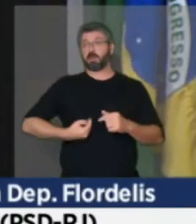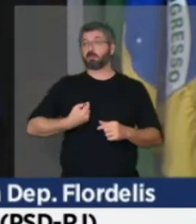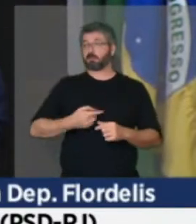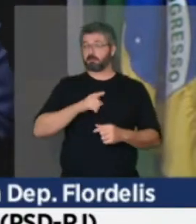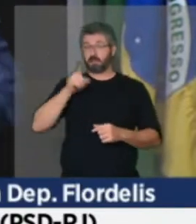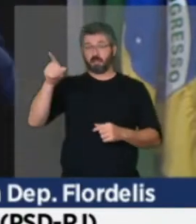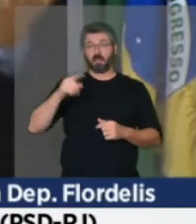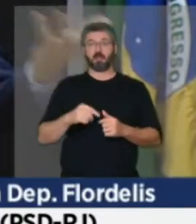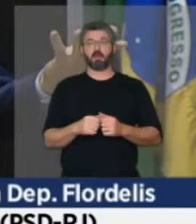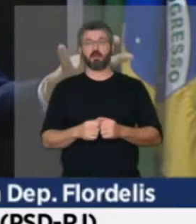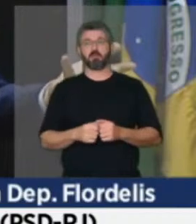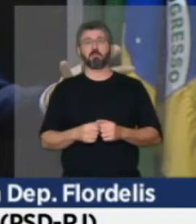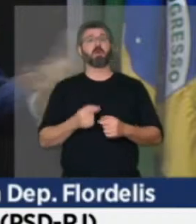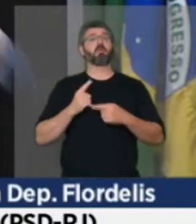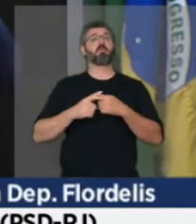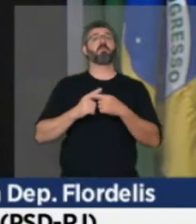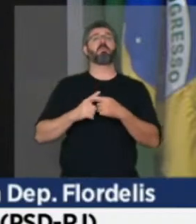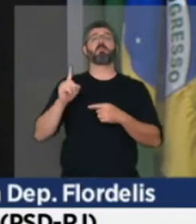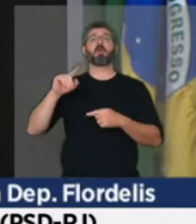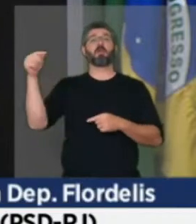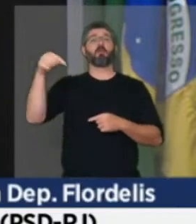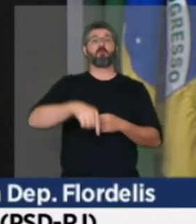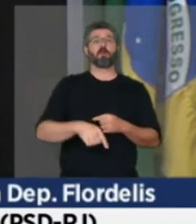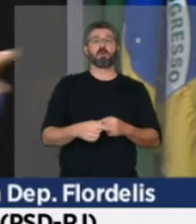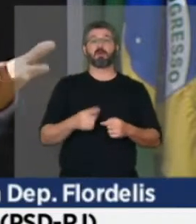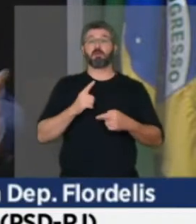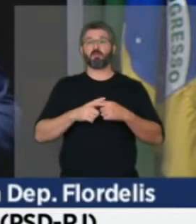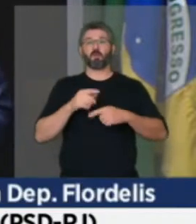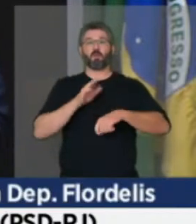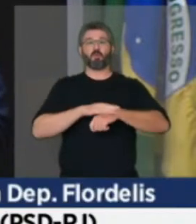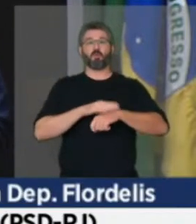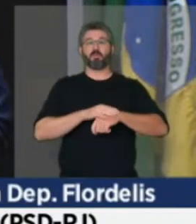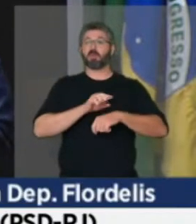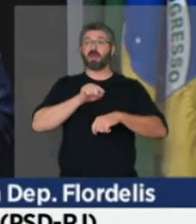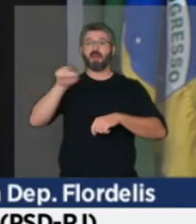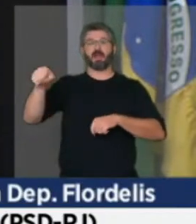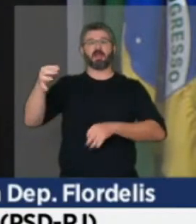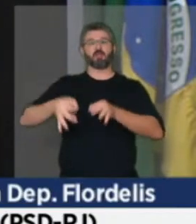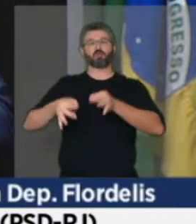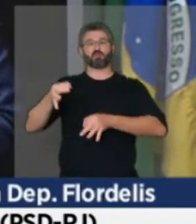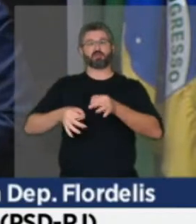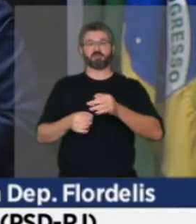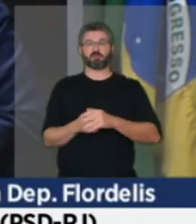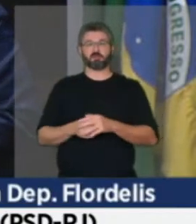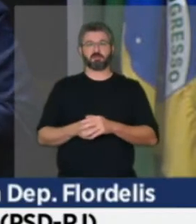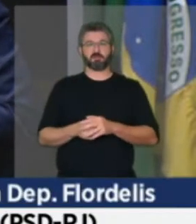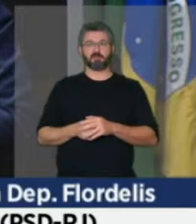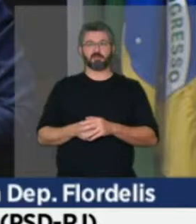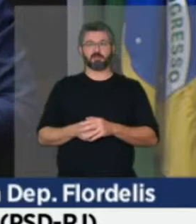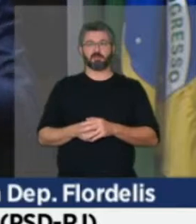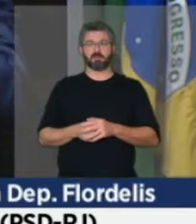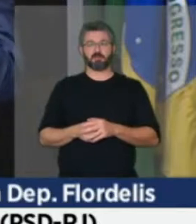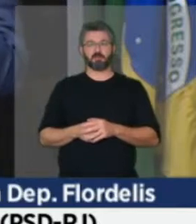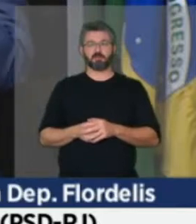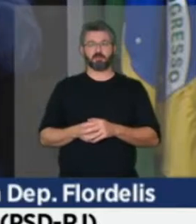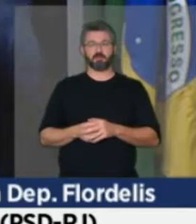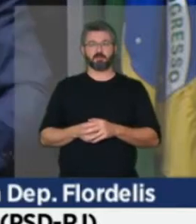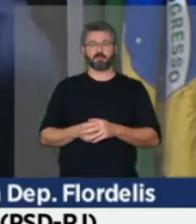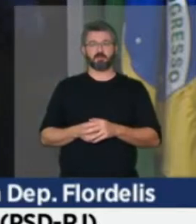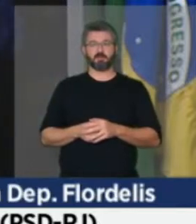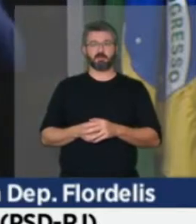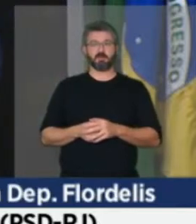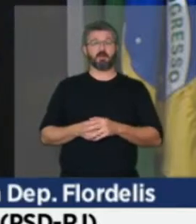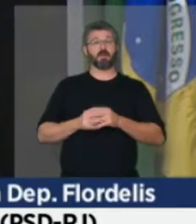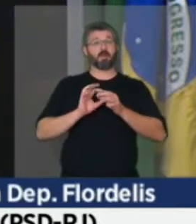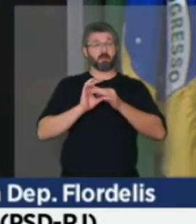o relator, mas por que não veio? Não veio porque o momento é o júri. O momento é o tribunal do júri. Deixem